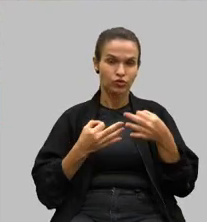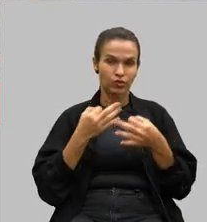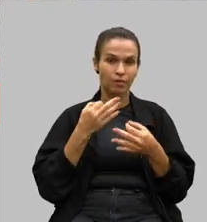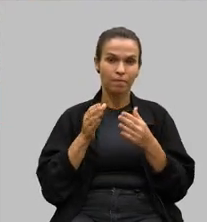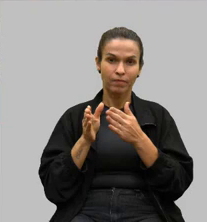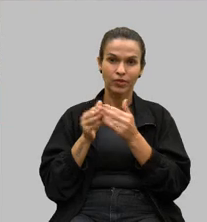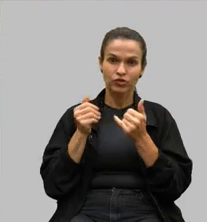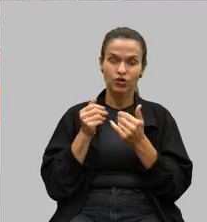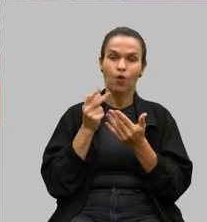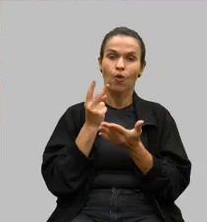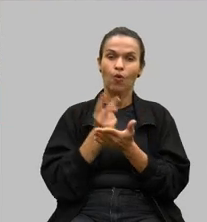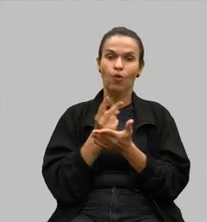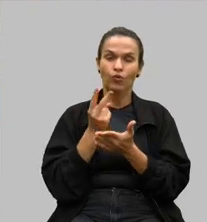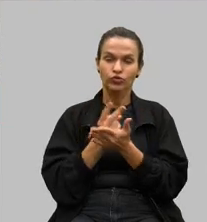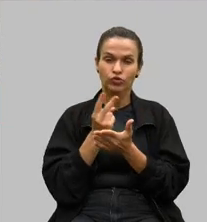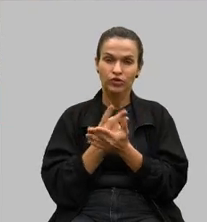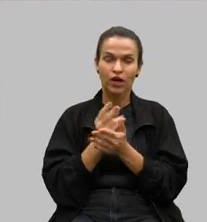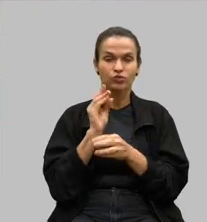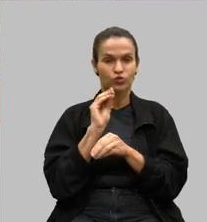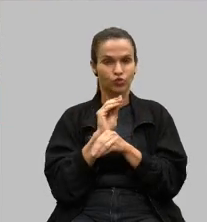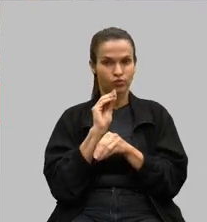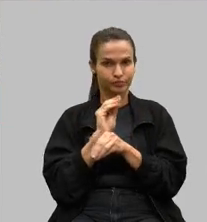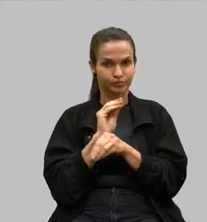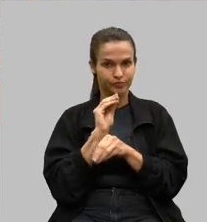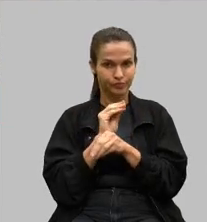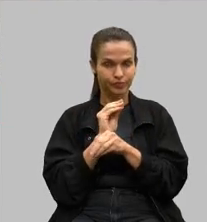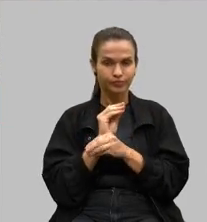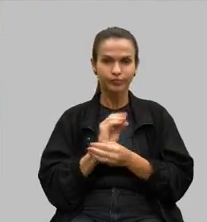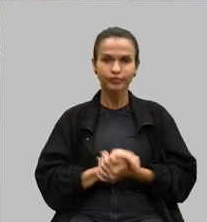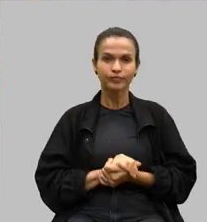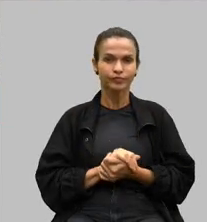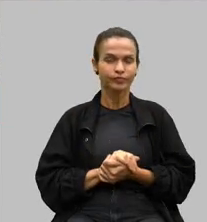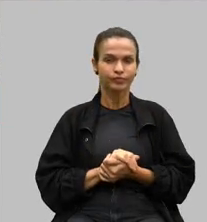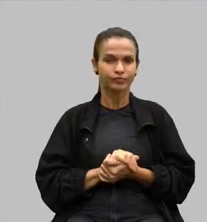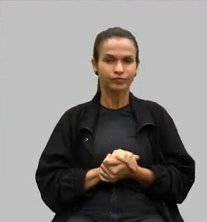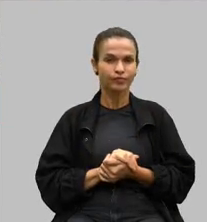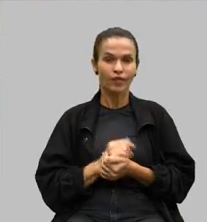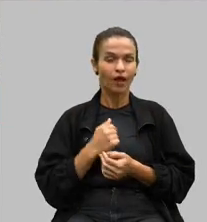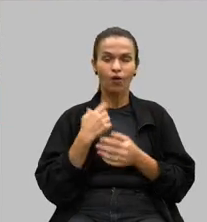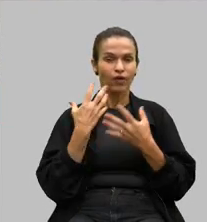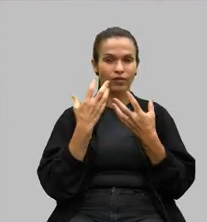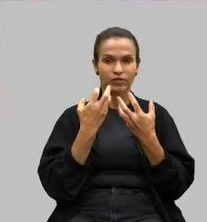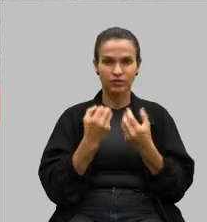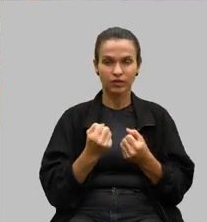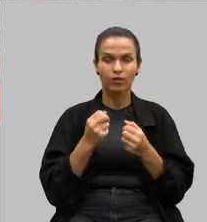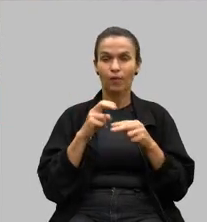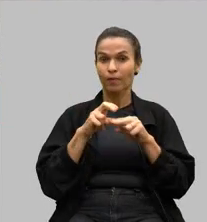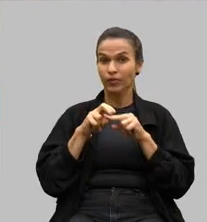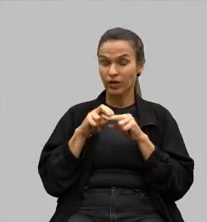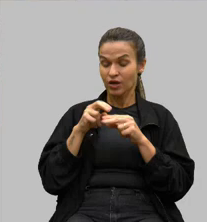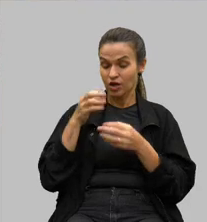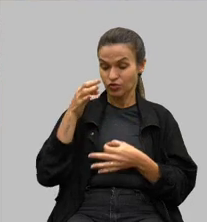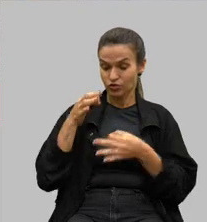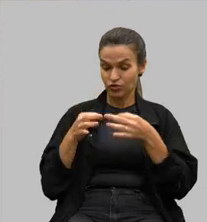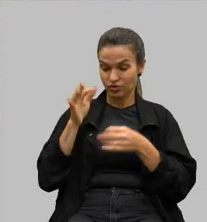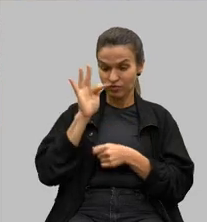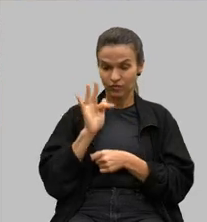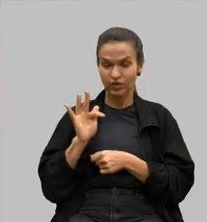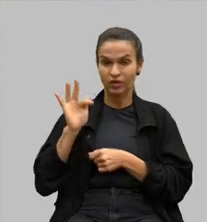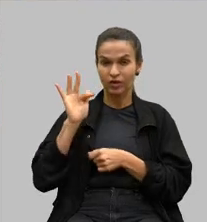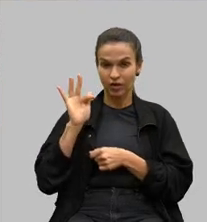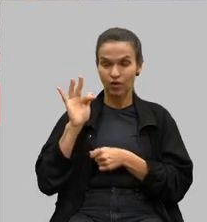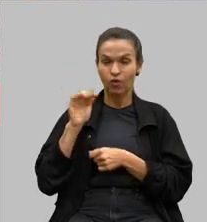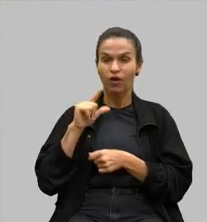do tombamento e só não está instalada porque a justiça federal tem uma